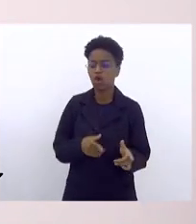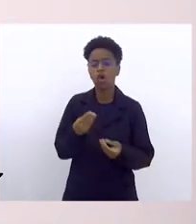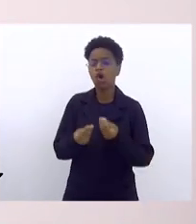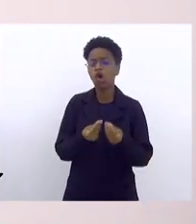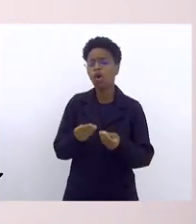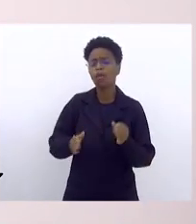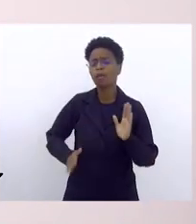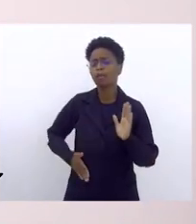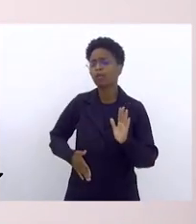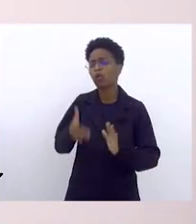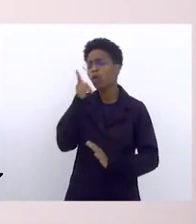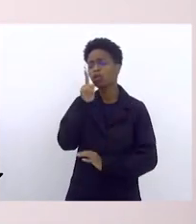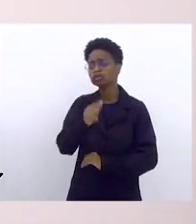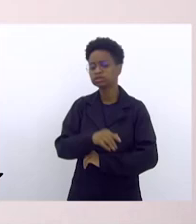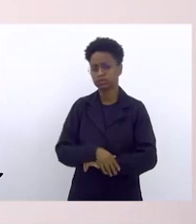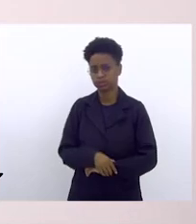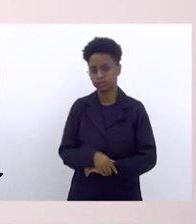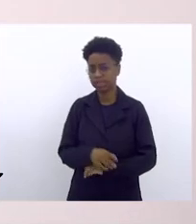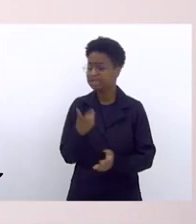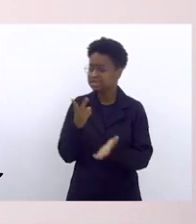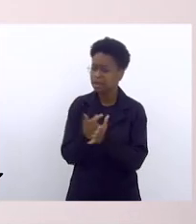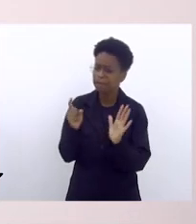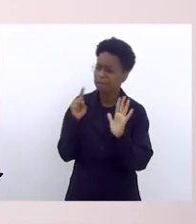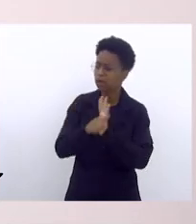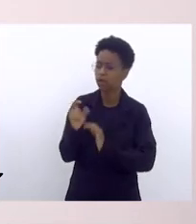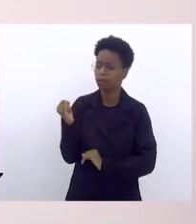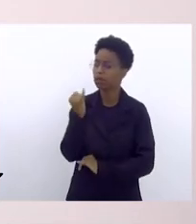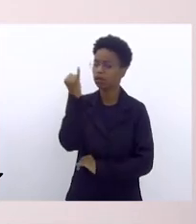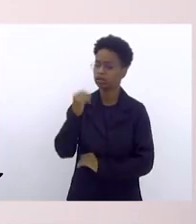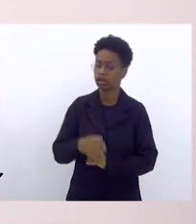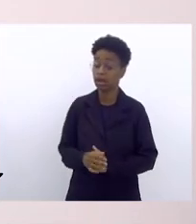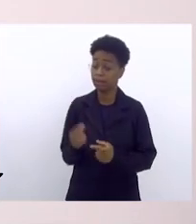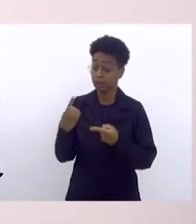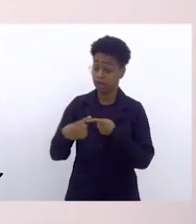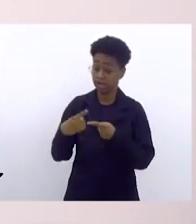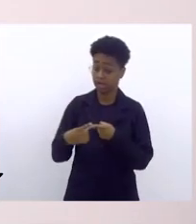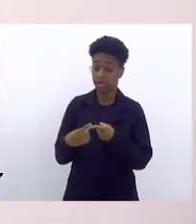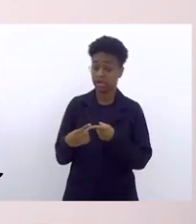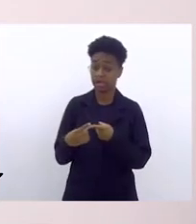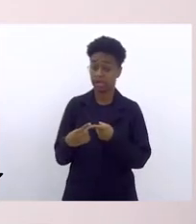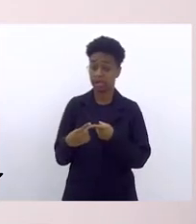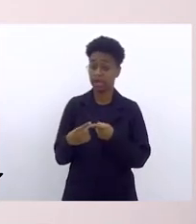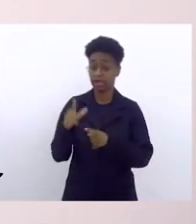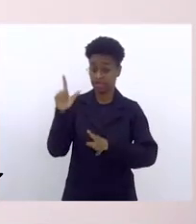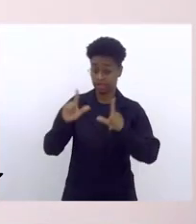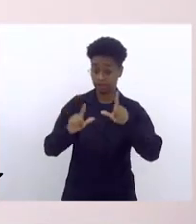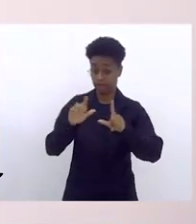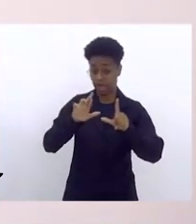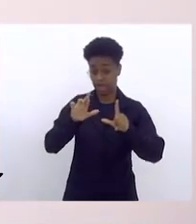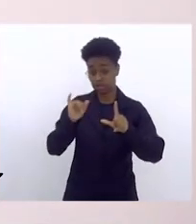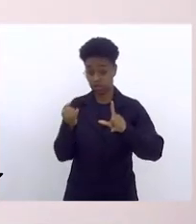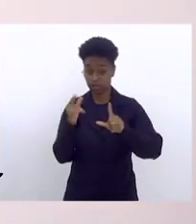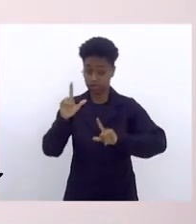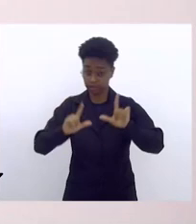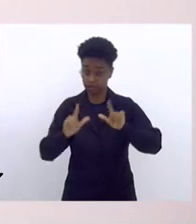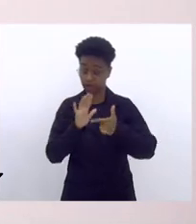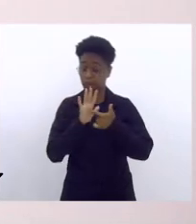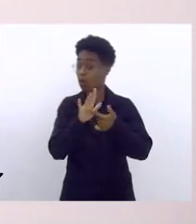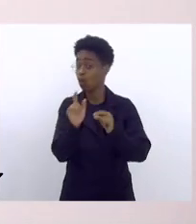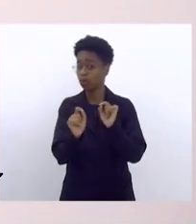pergunta sempre importante porque no final no jornal no JTV a gente vai ouvir o seguinte